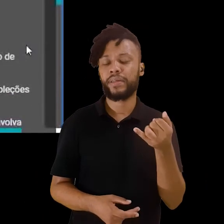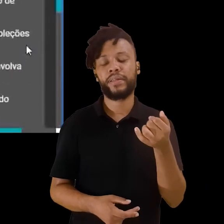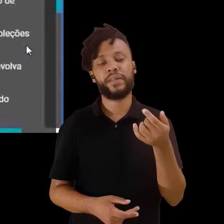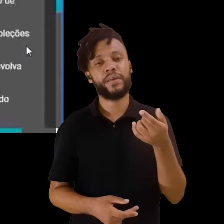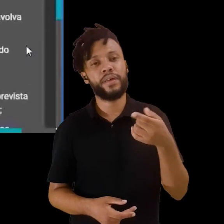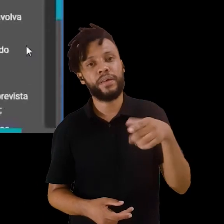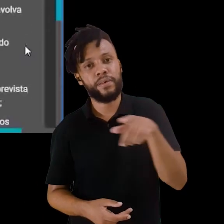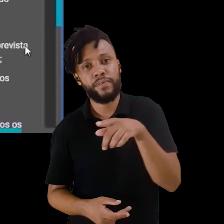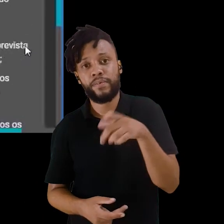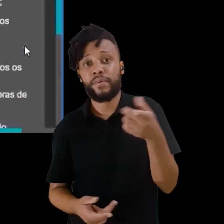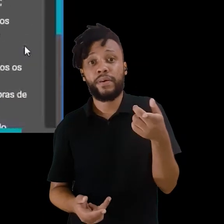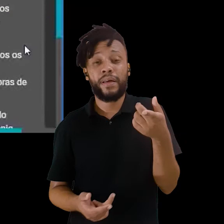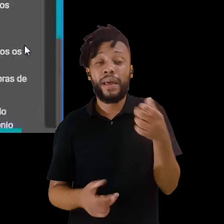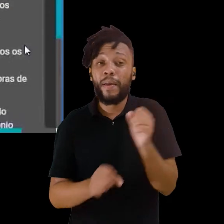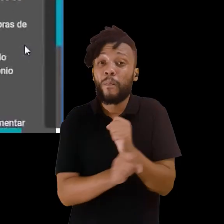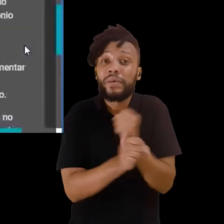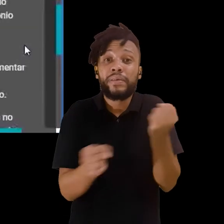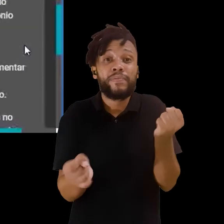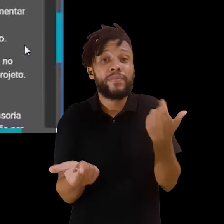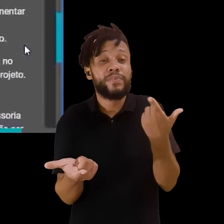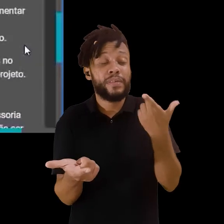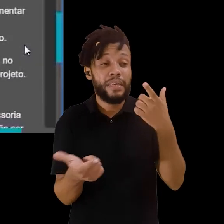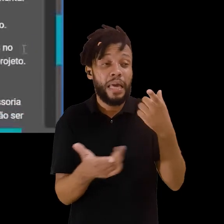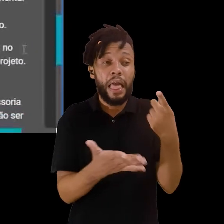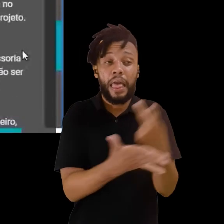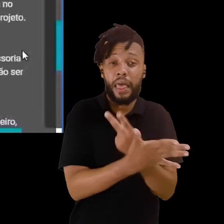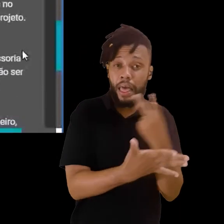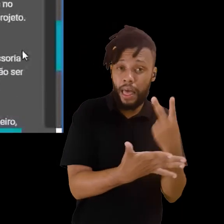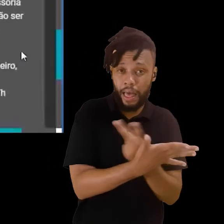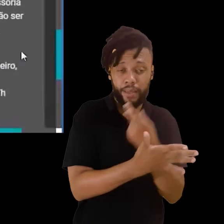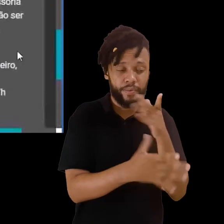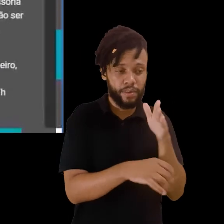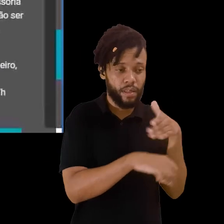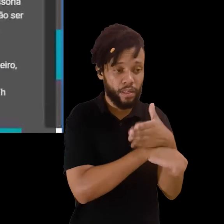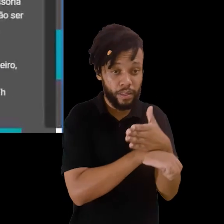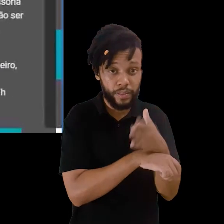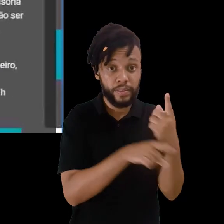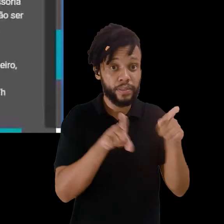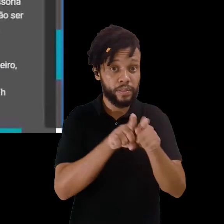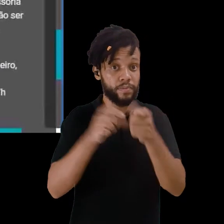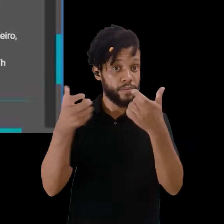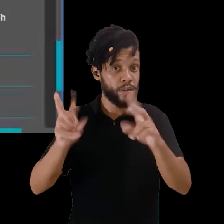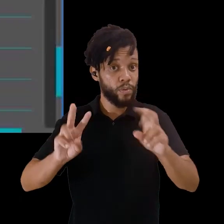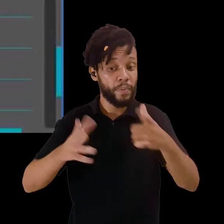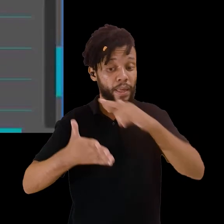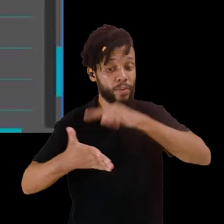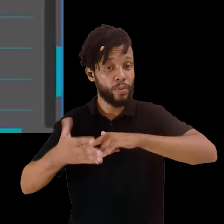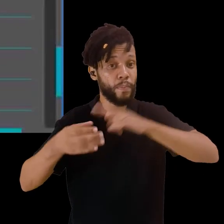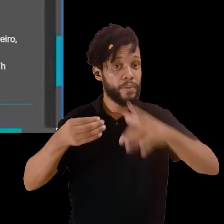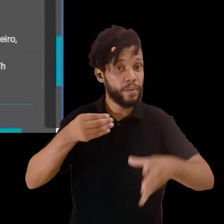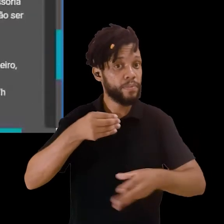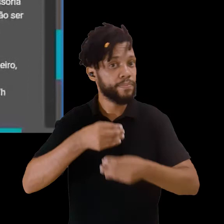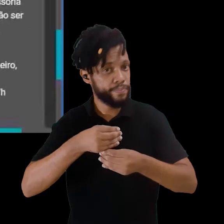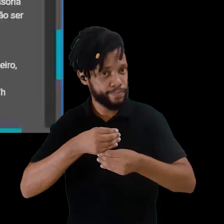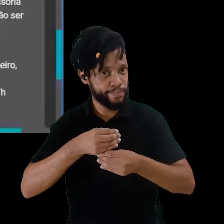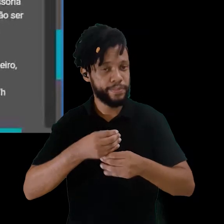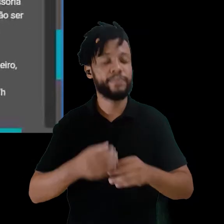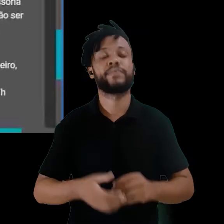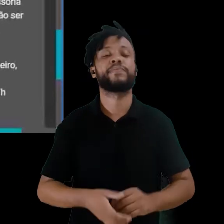você não erra se você vier aqui e seguir tudo direitinho. Inclusive fala da documentação complementar, tá bom?